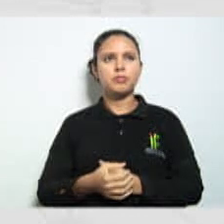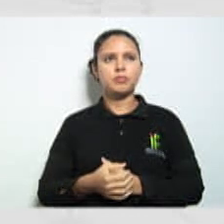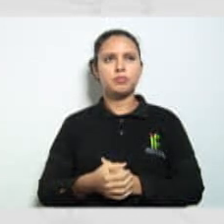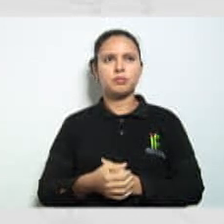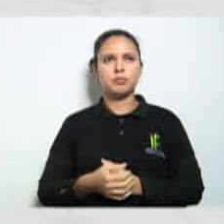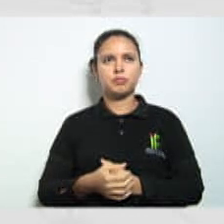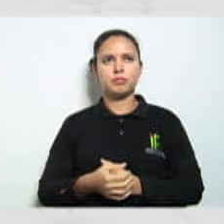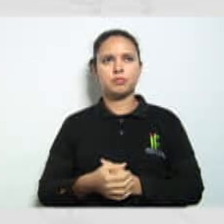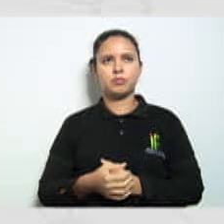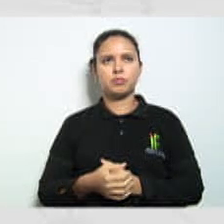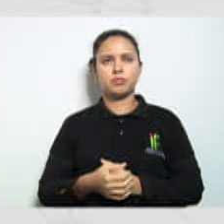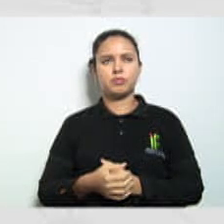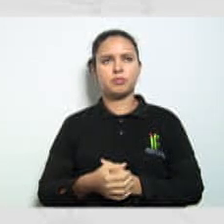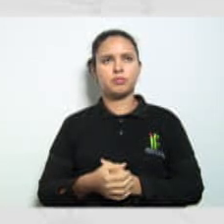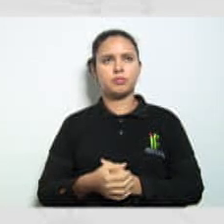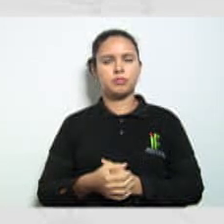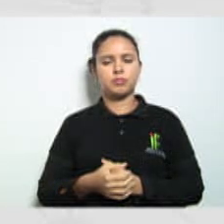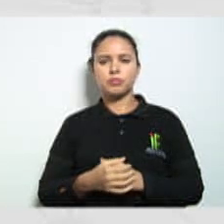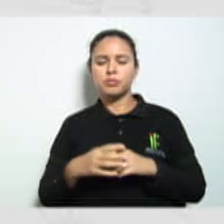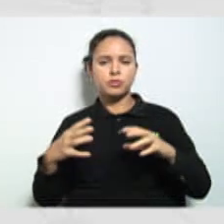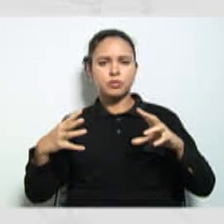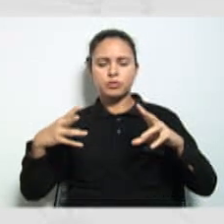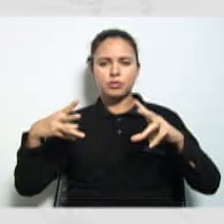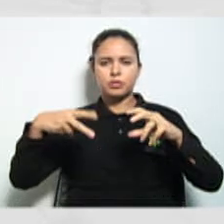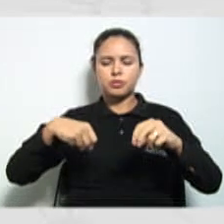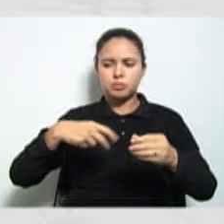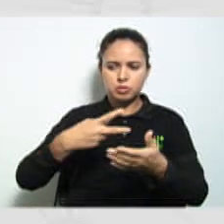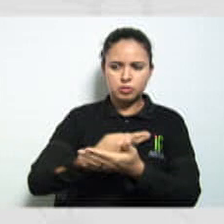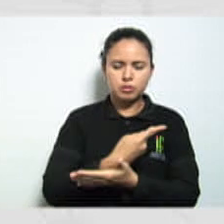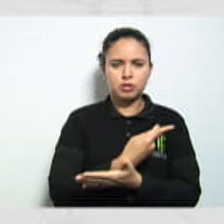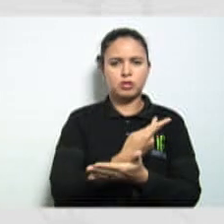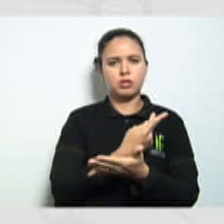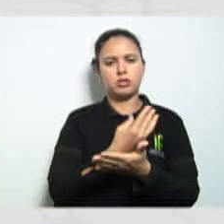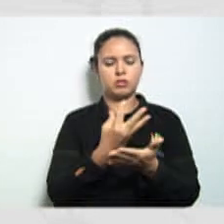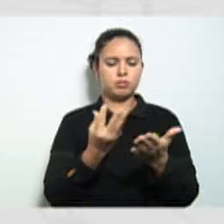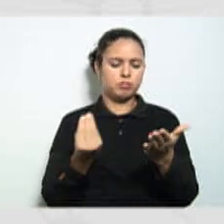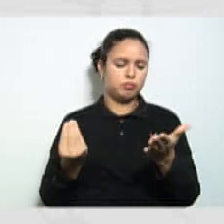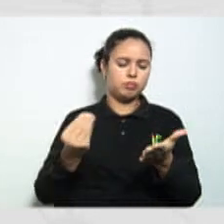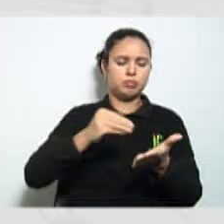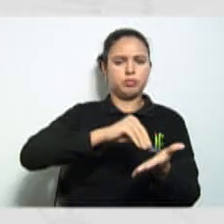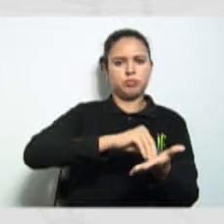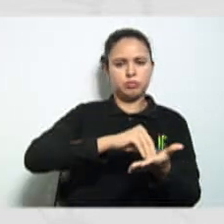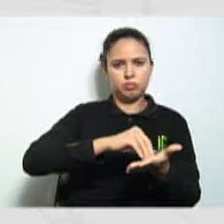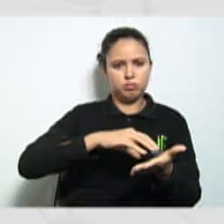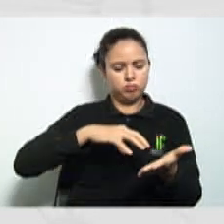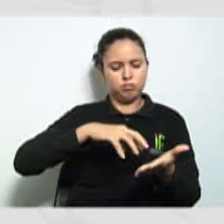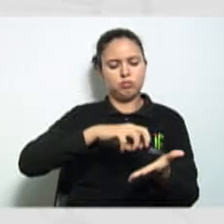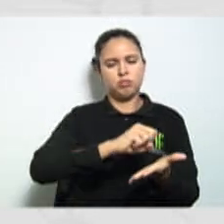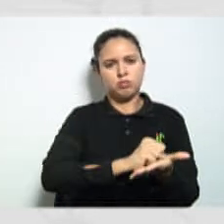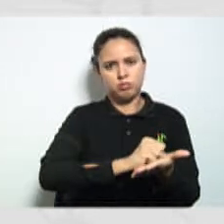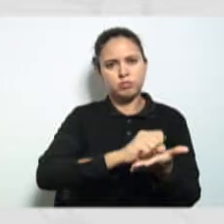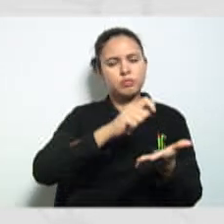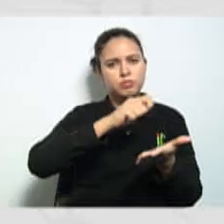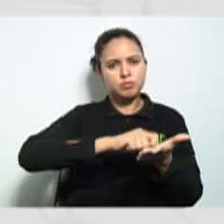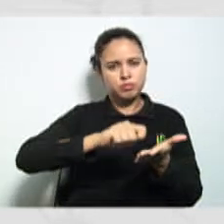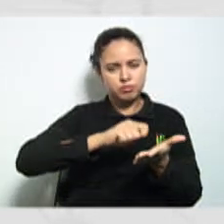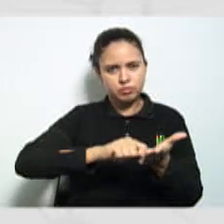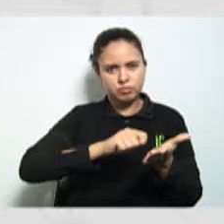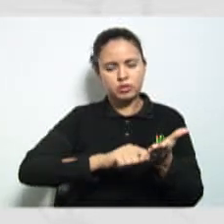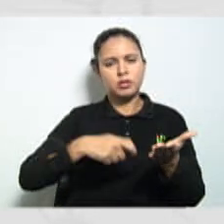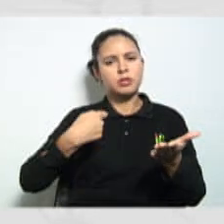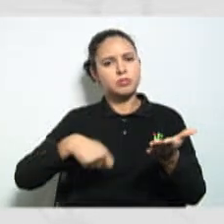Todo fato que origina um lançamento contábil deve estar suportado em